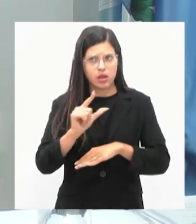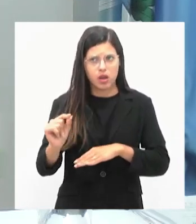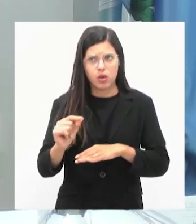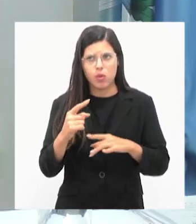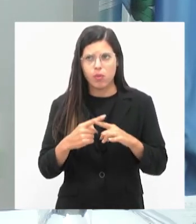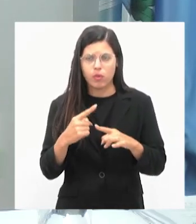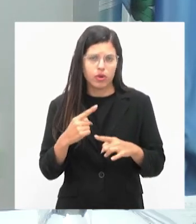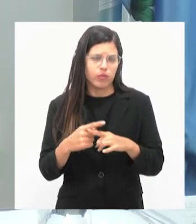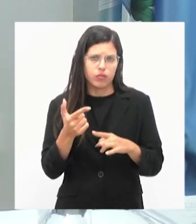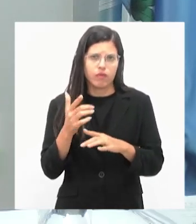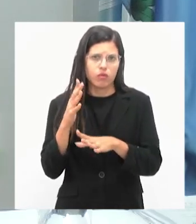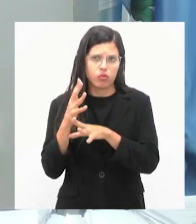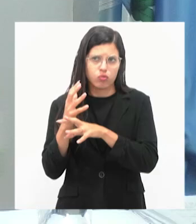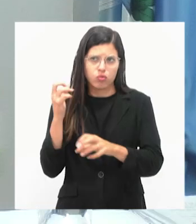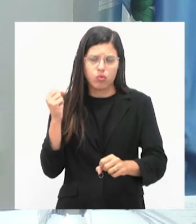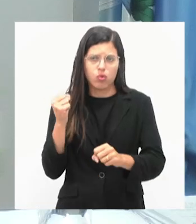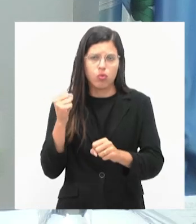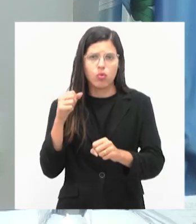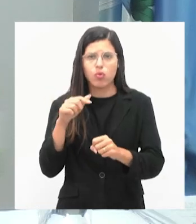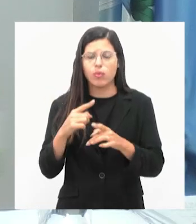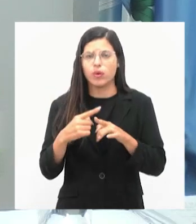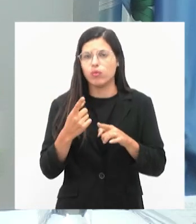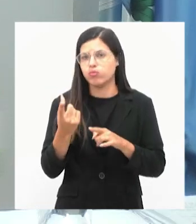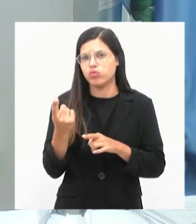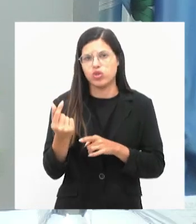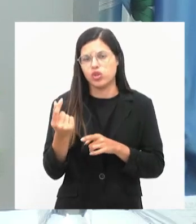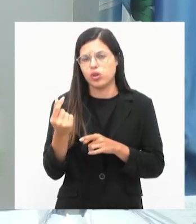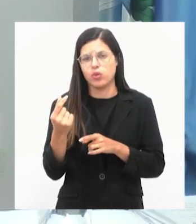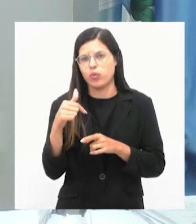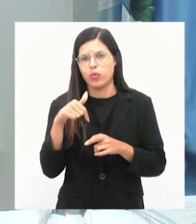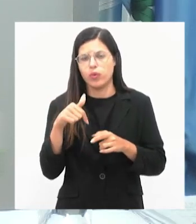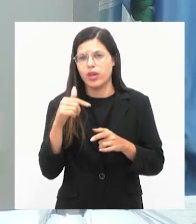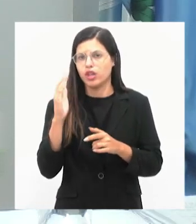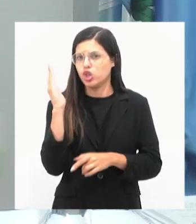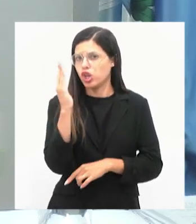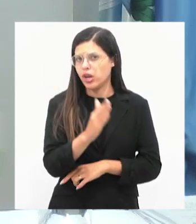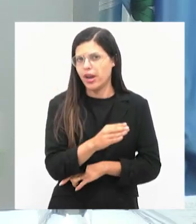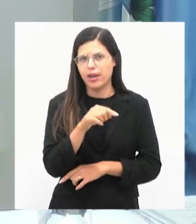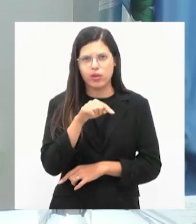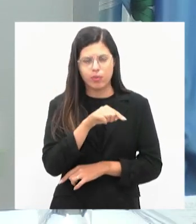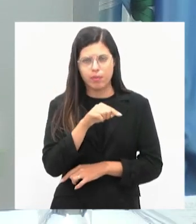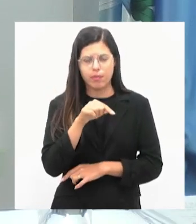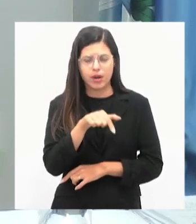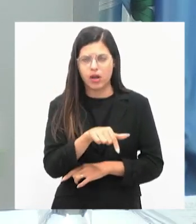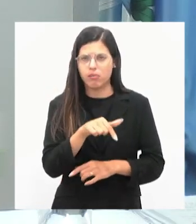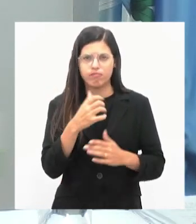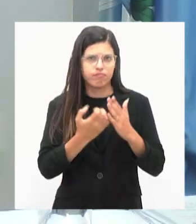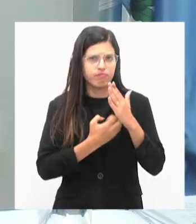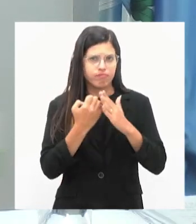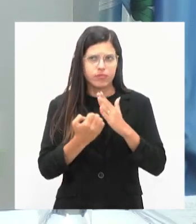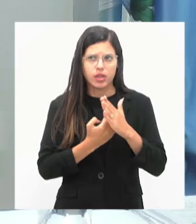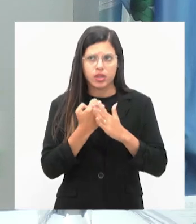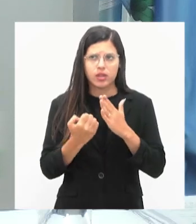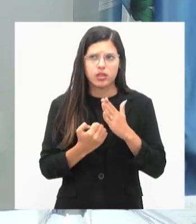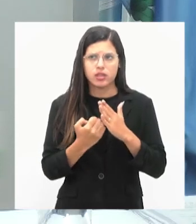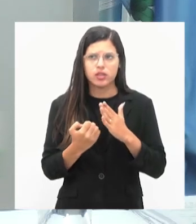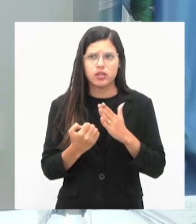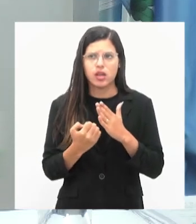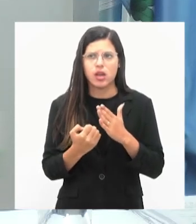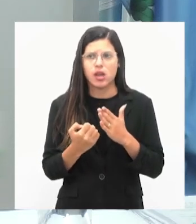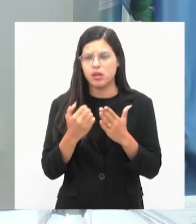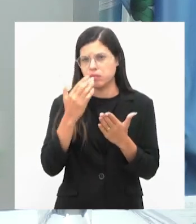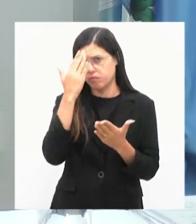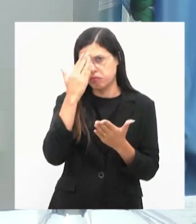lucrativo para eles, porque o dinheiro não entrava mais direto na conta deles, passava pelo consórcio, e aí o consórcio é que depositava na conta deles. Eles não acharam